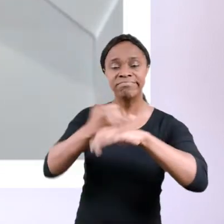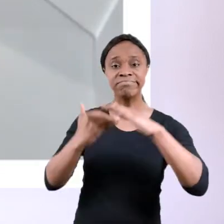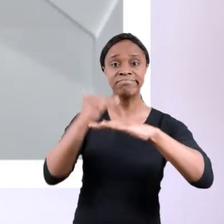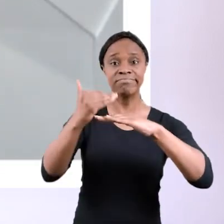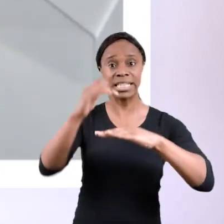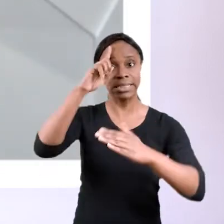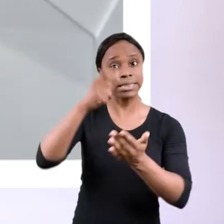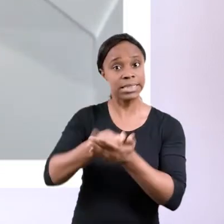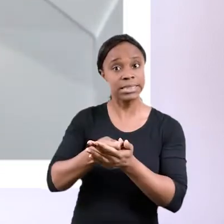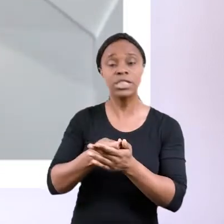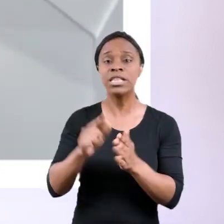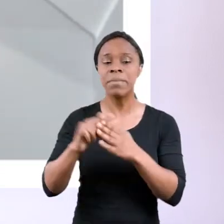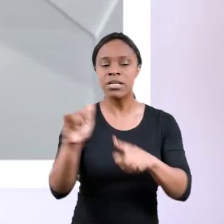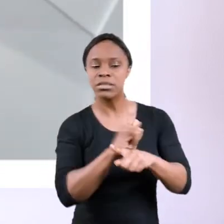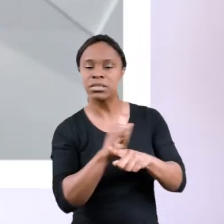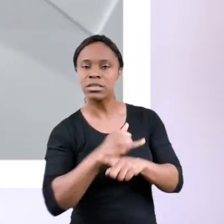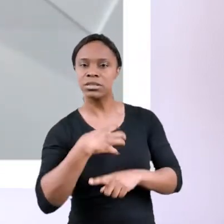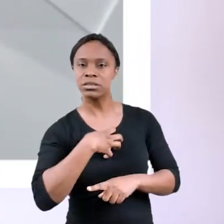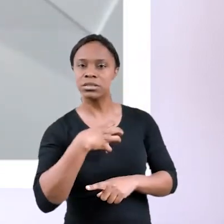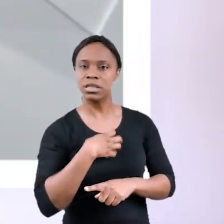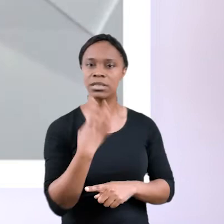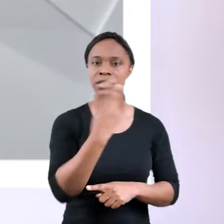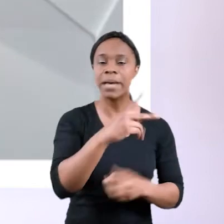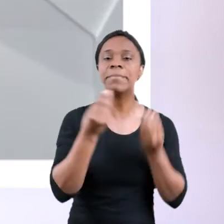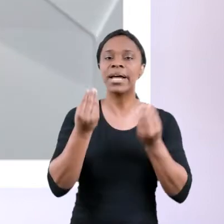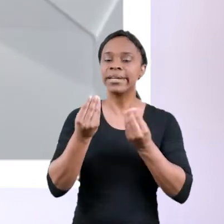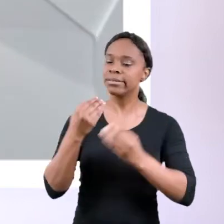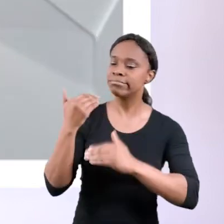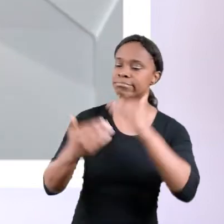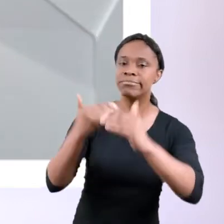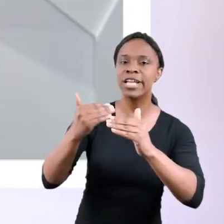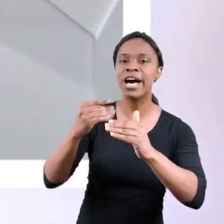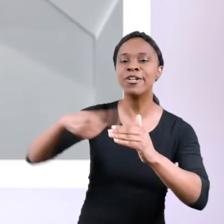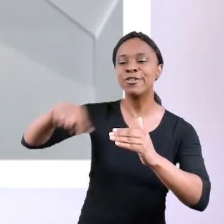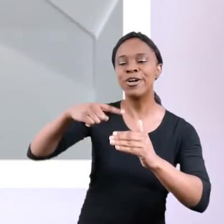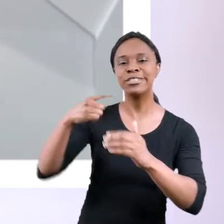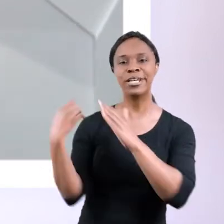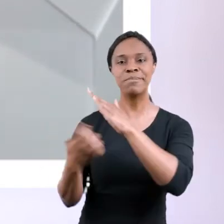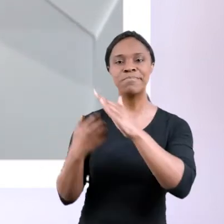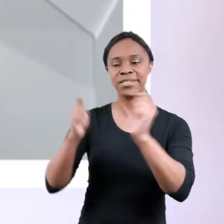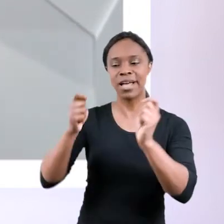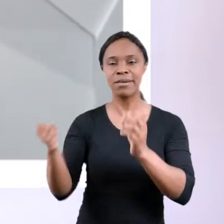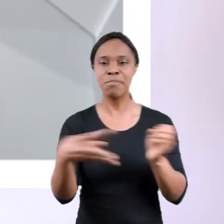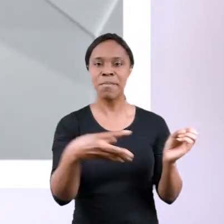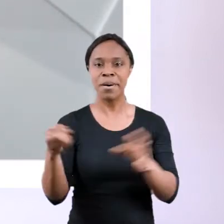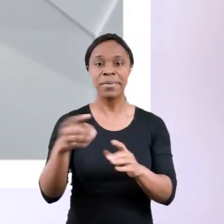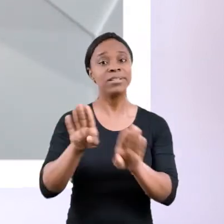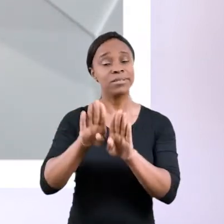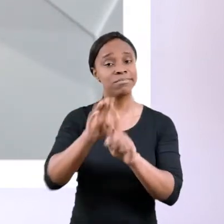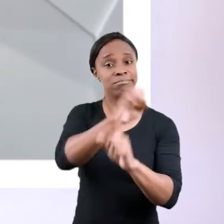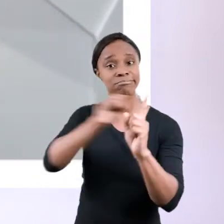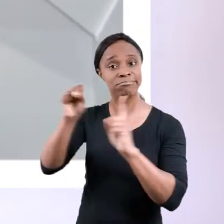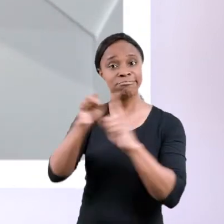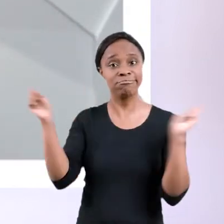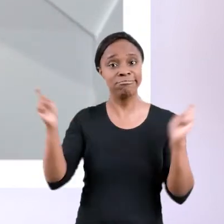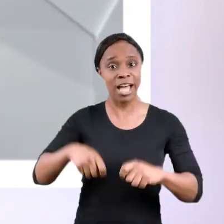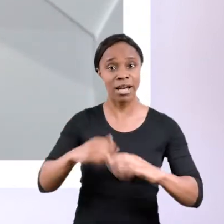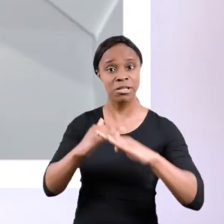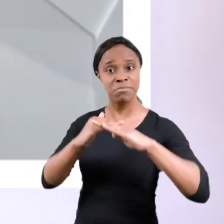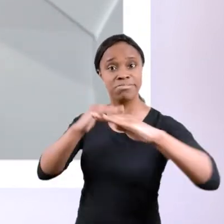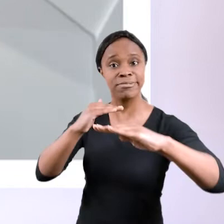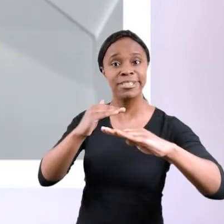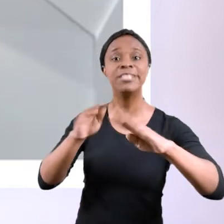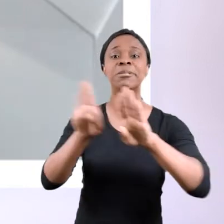gerem o debate estratégico necessário para que as nossas organizações sejam mais inovadoras e para que a nossa sociedade seja mais equânime, mais justa